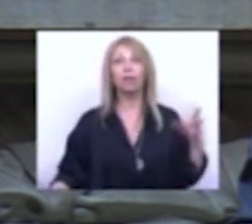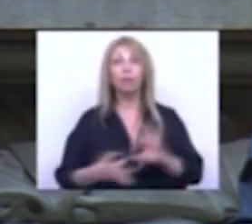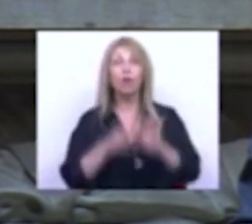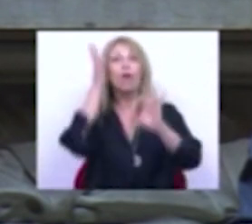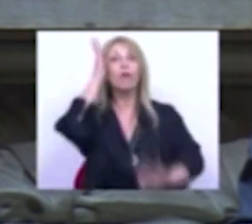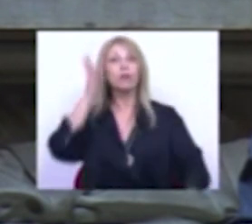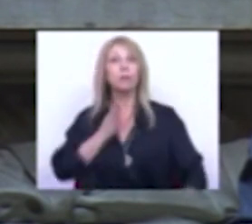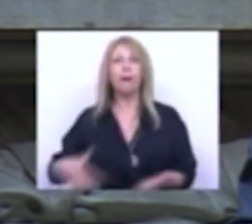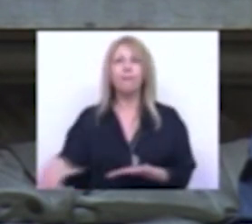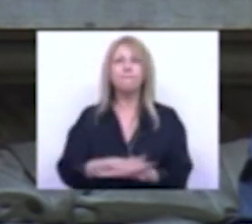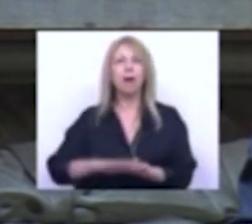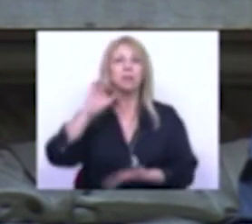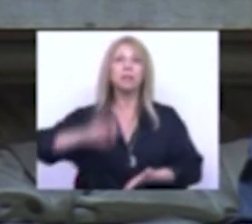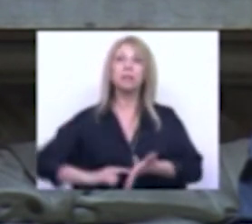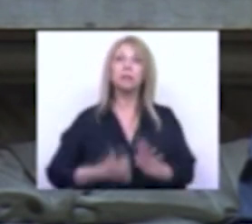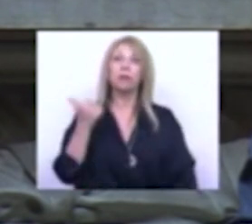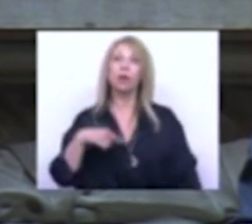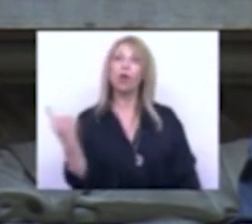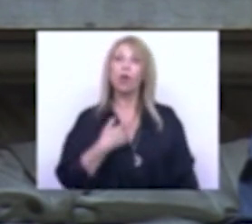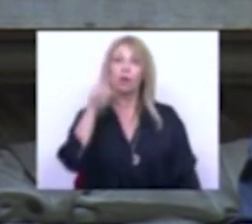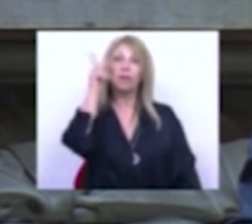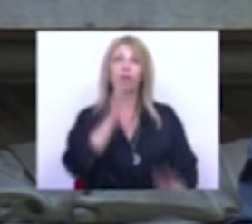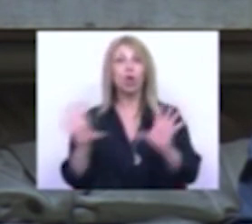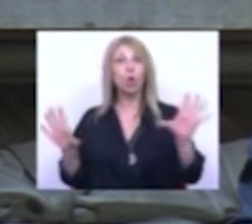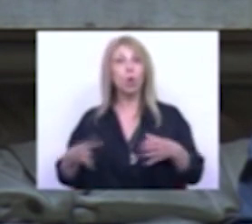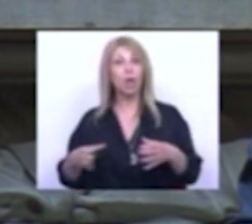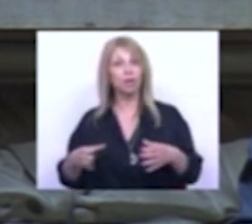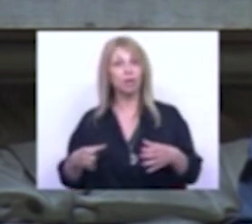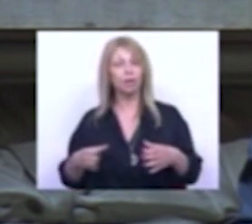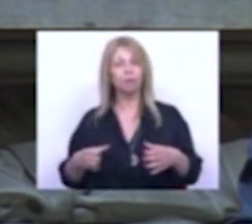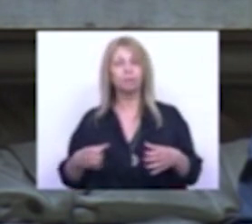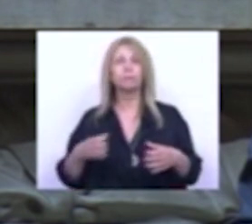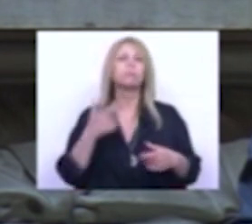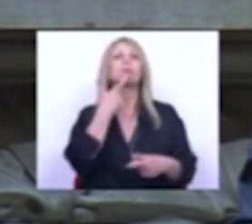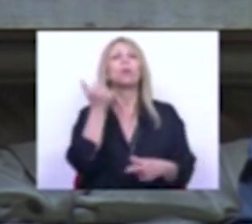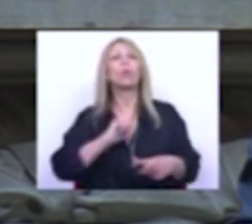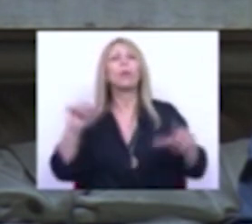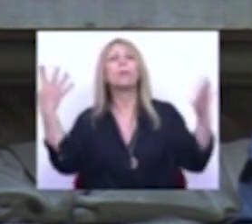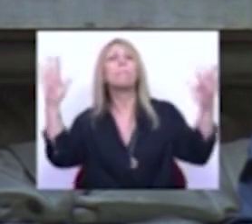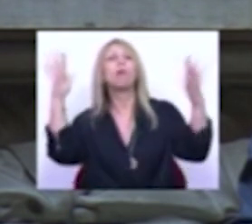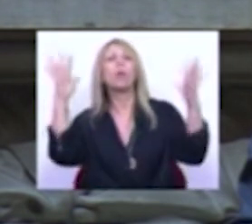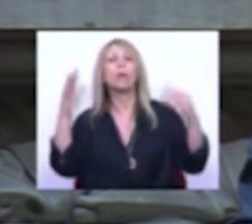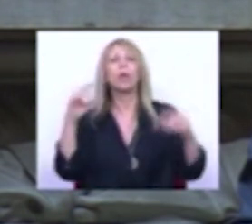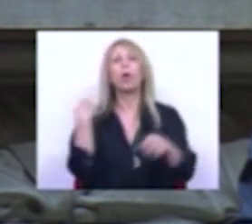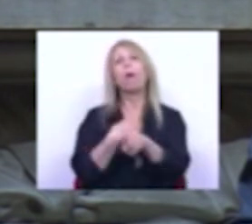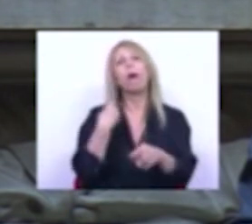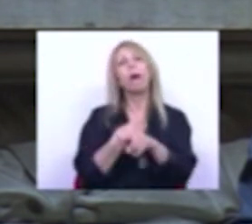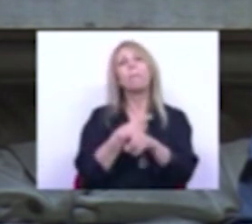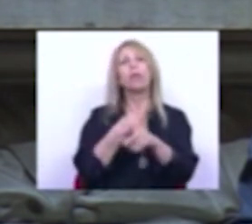como pilar crucial da nossa vida coletiva. Não podemos aplaudir ou clamar mesmo por